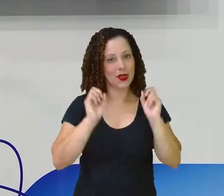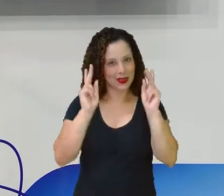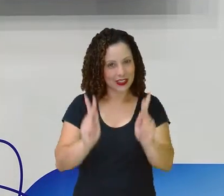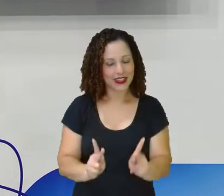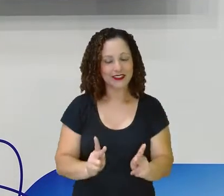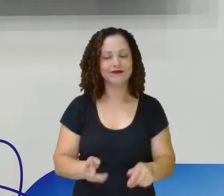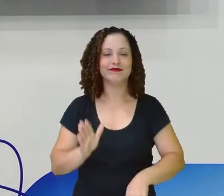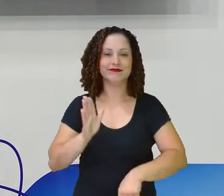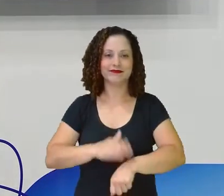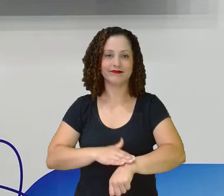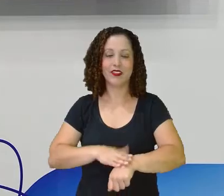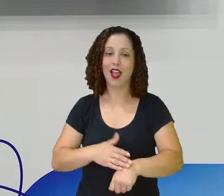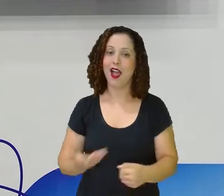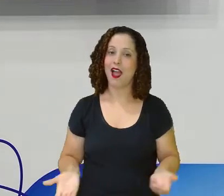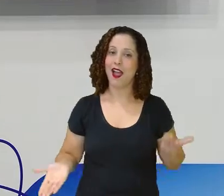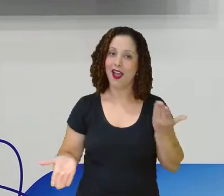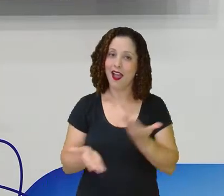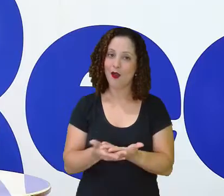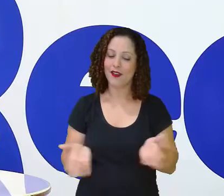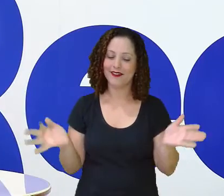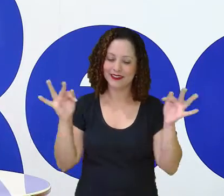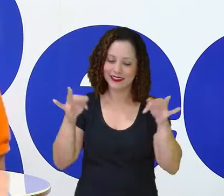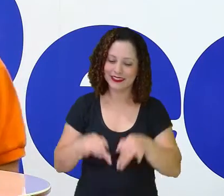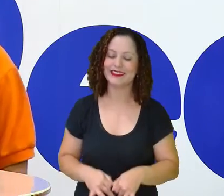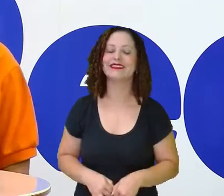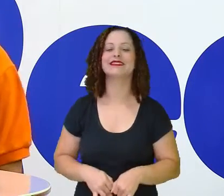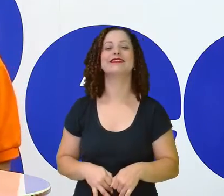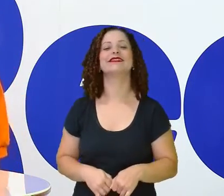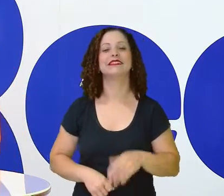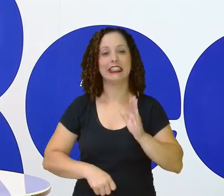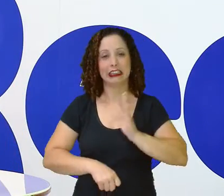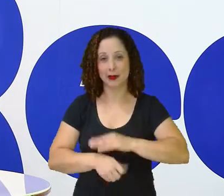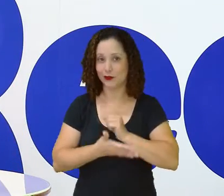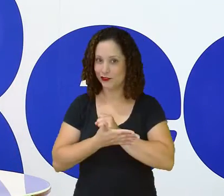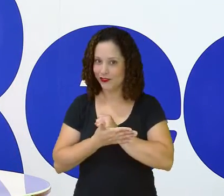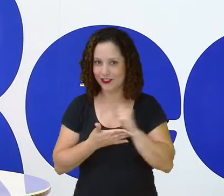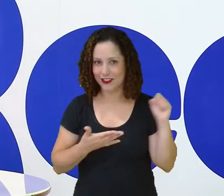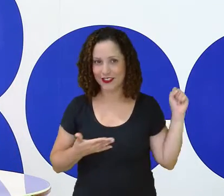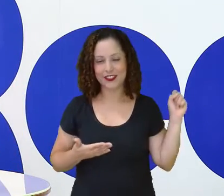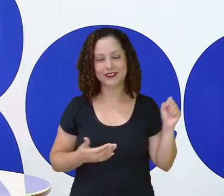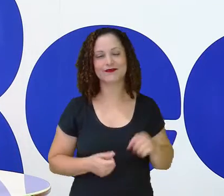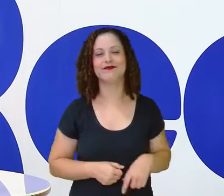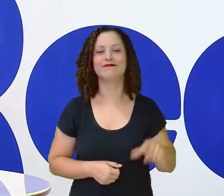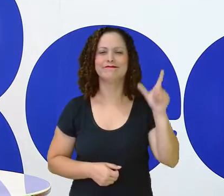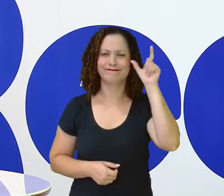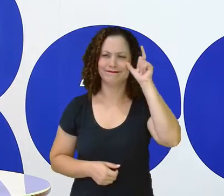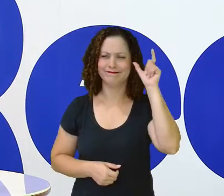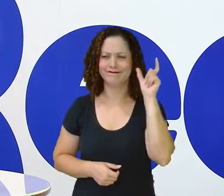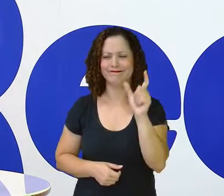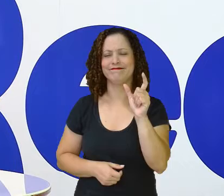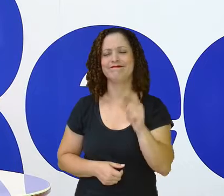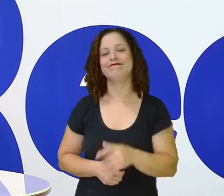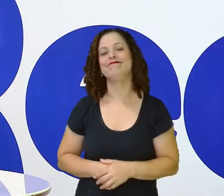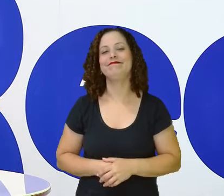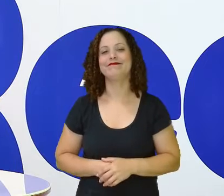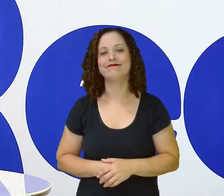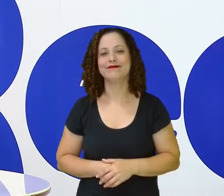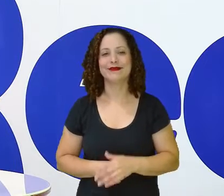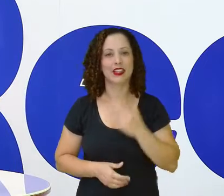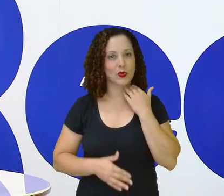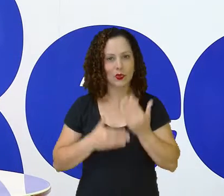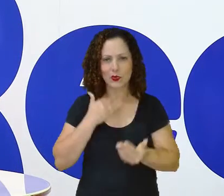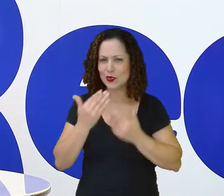professora, terminamos a nossa aula, Já né? acabou, Já acabou. professor? Terminamos. Muito interessante, né? Gente, quem não